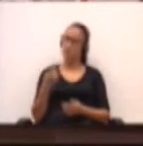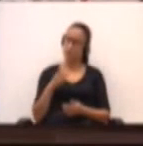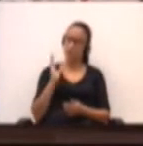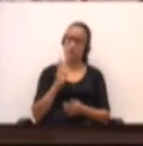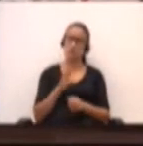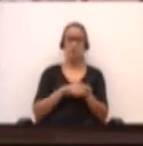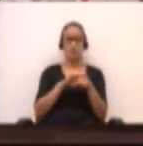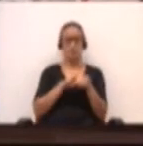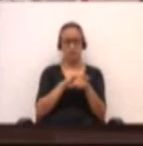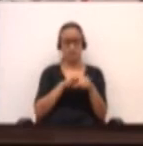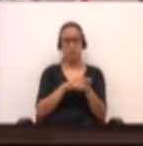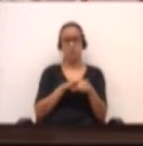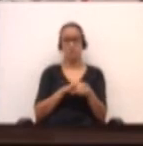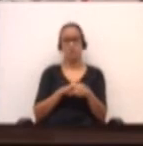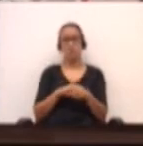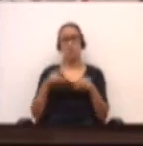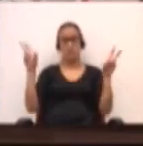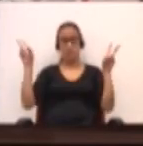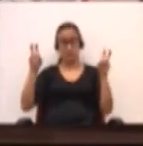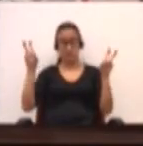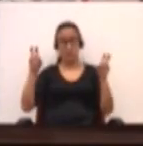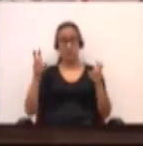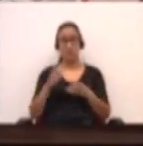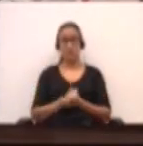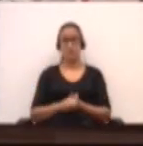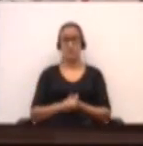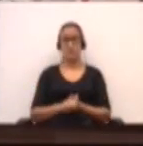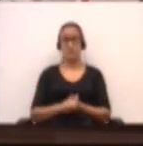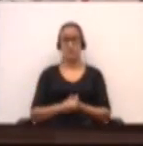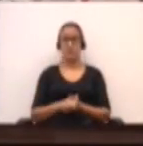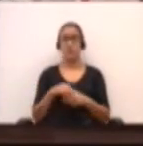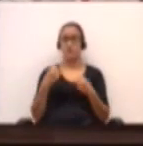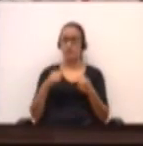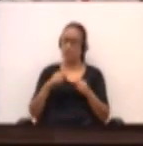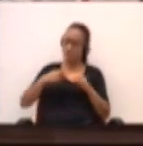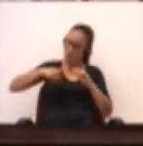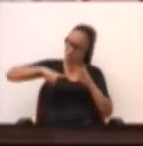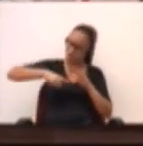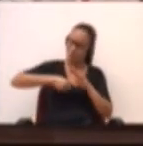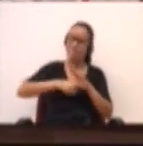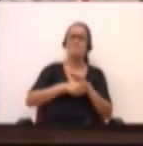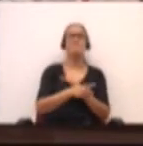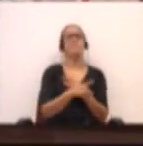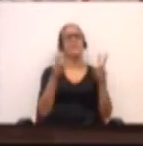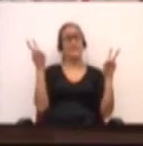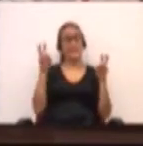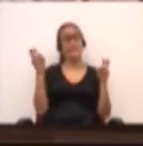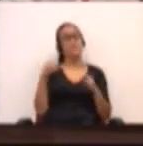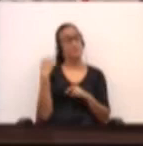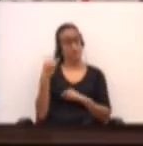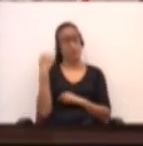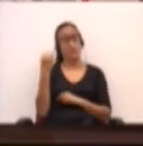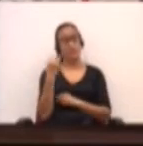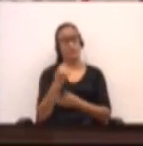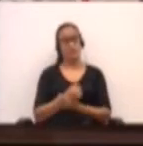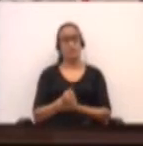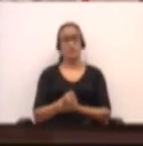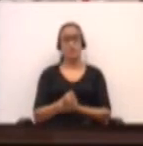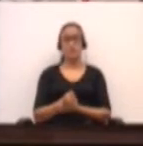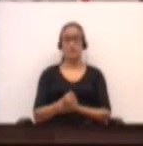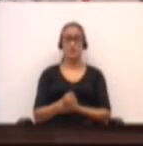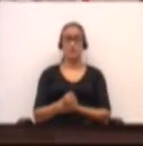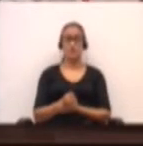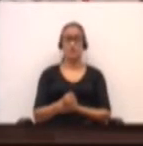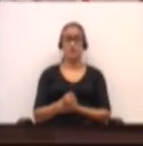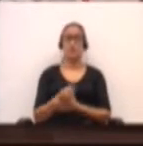esse assunto, Jorge Freitas. Nós precisamos realmente aprofundar mais nessa questão, porque, na realidade, ele